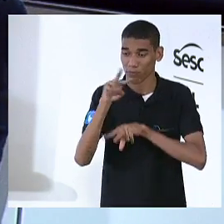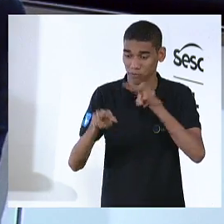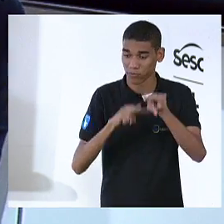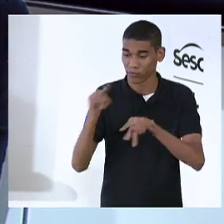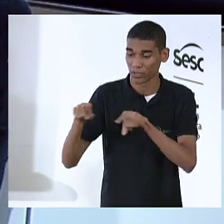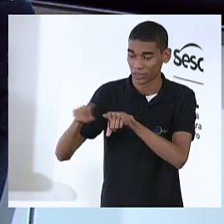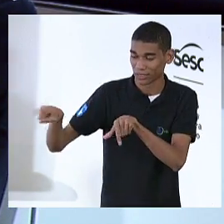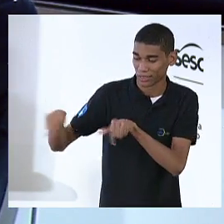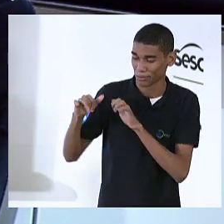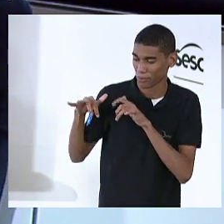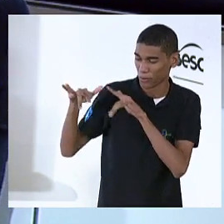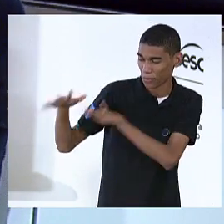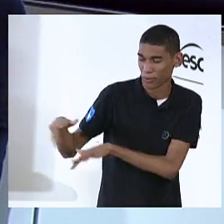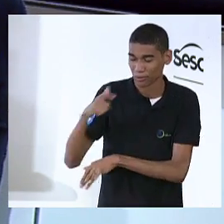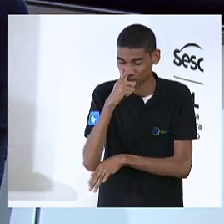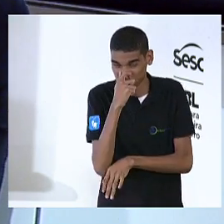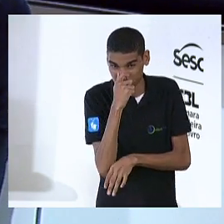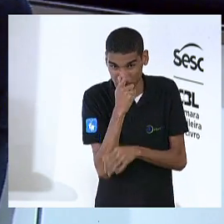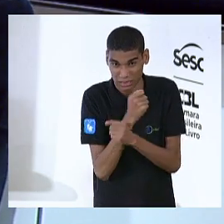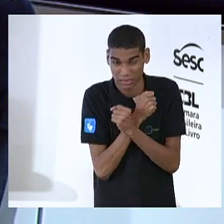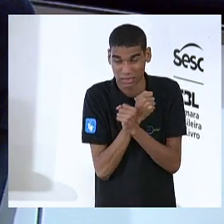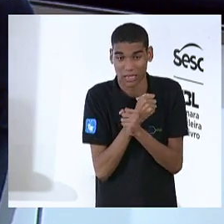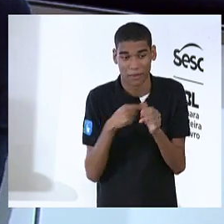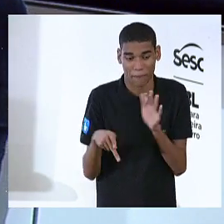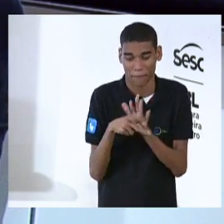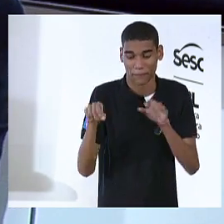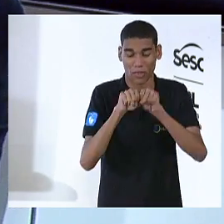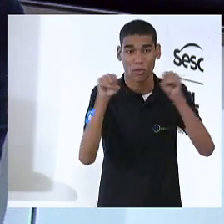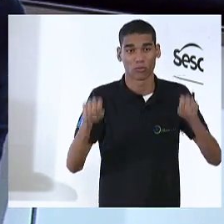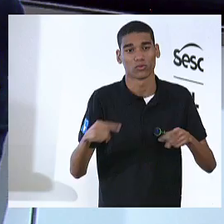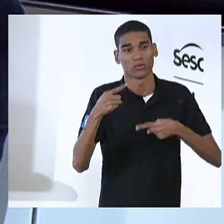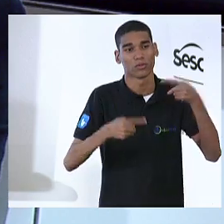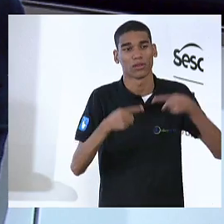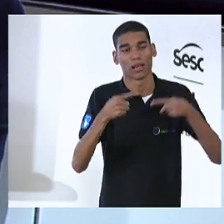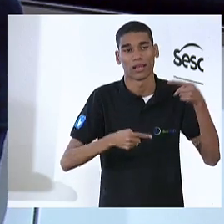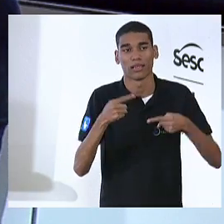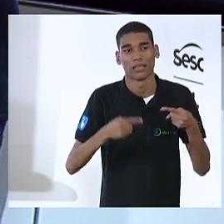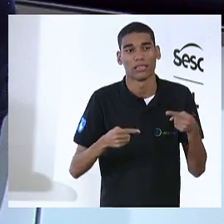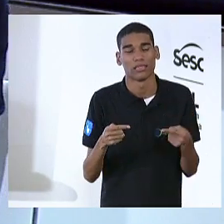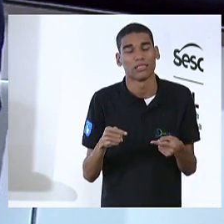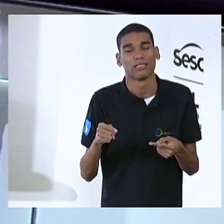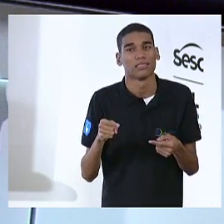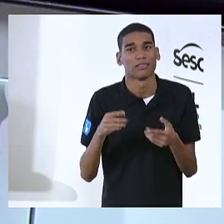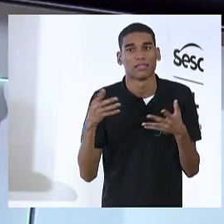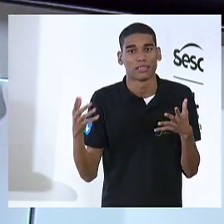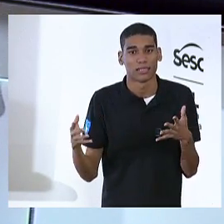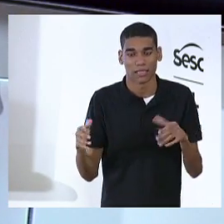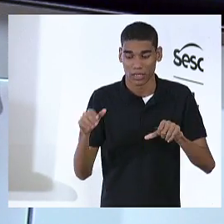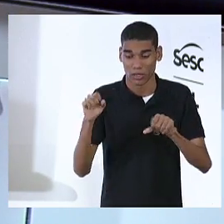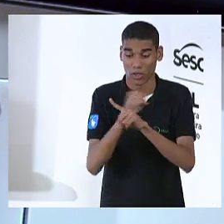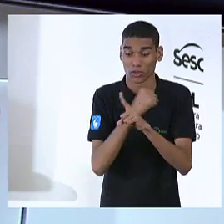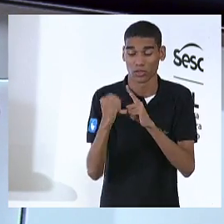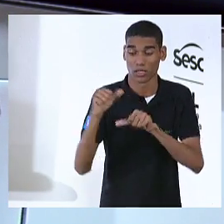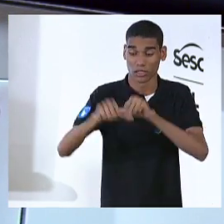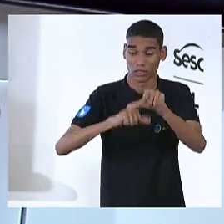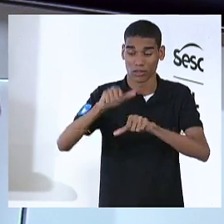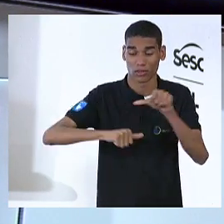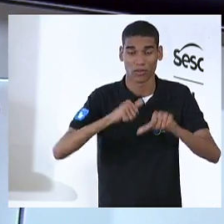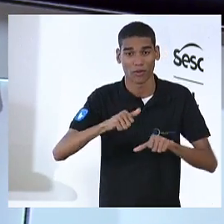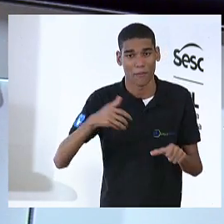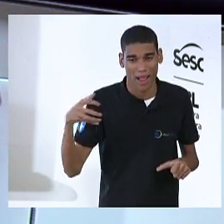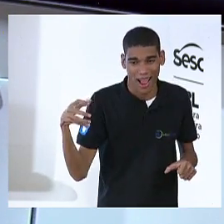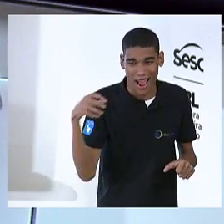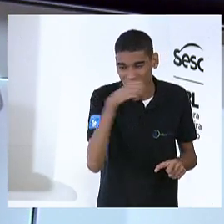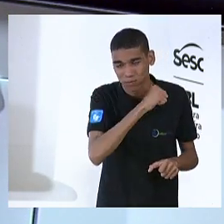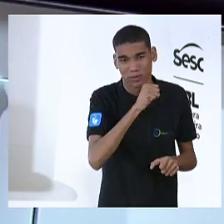quartinho apertado, que é uma maneira do sistema político de tentar convencer a sociedade de que não dá para transformar as coisas muito rápido.